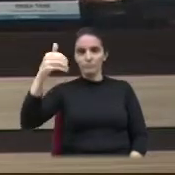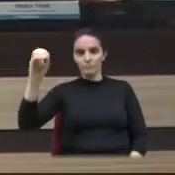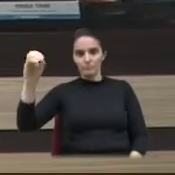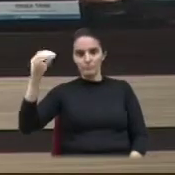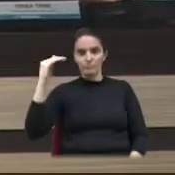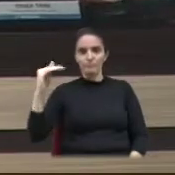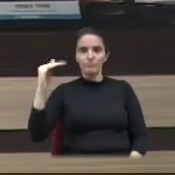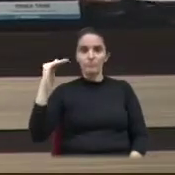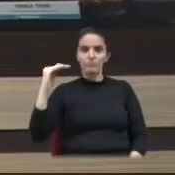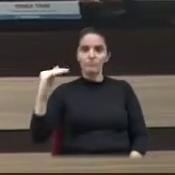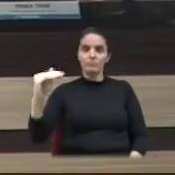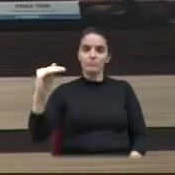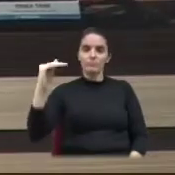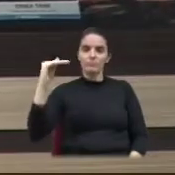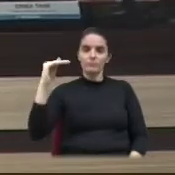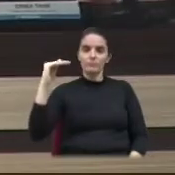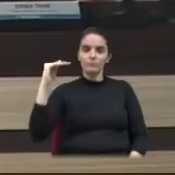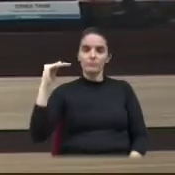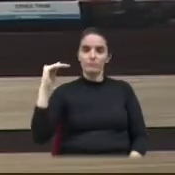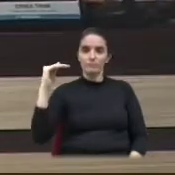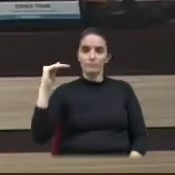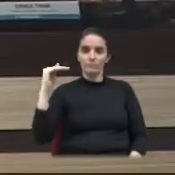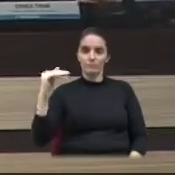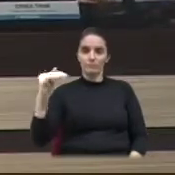110, 111, 112,